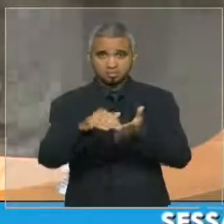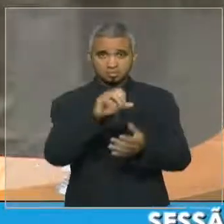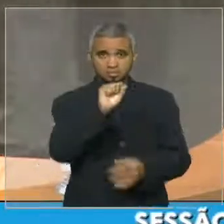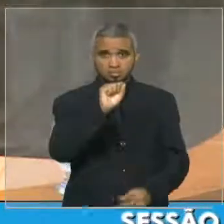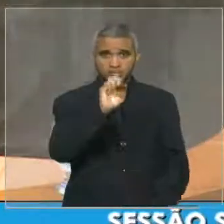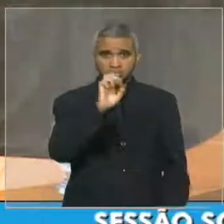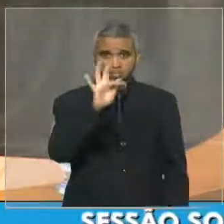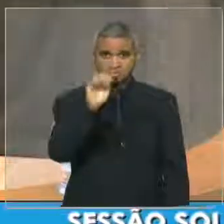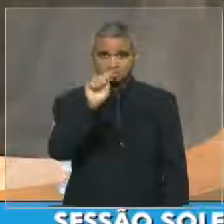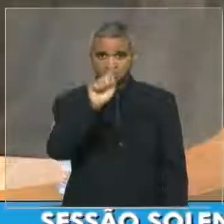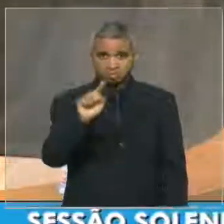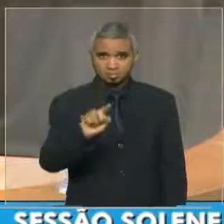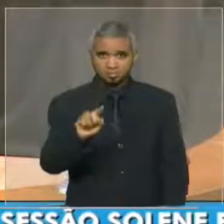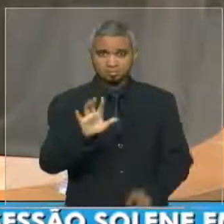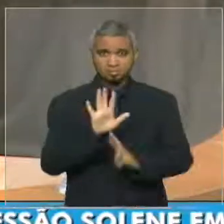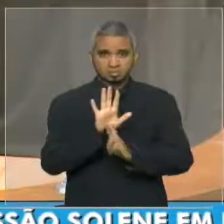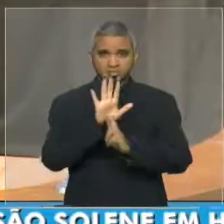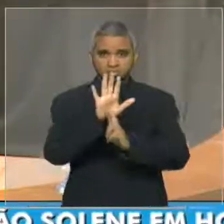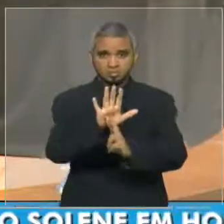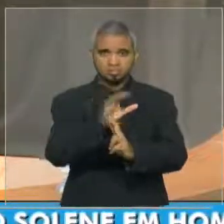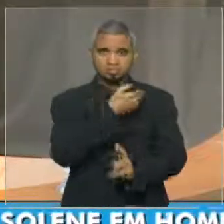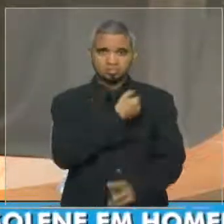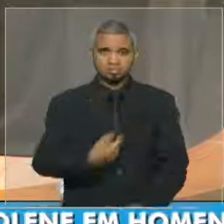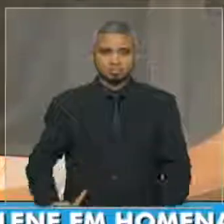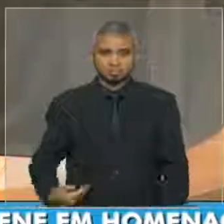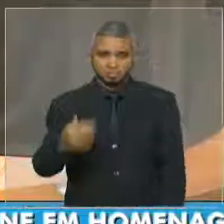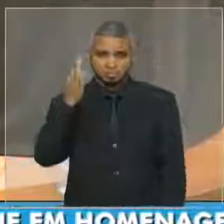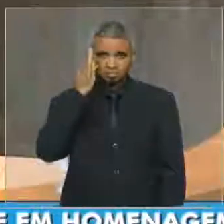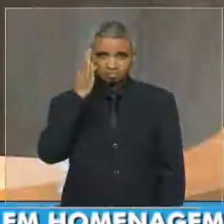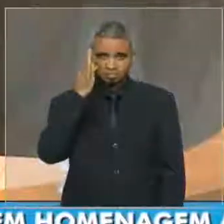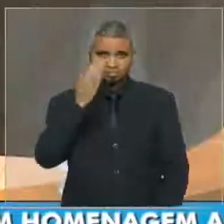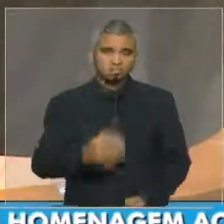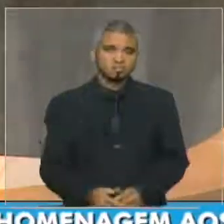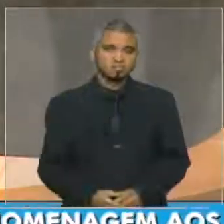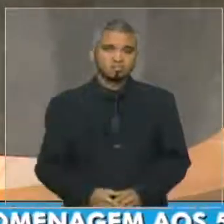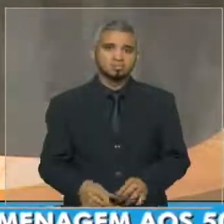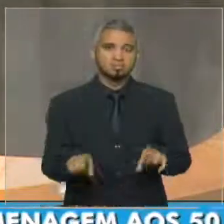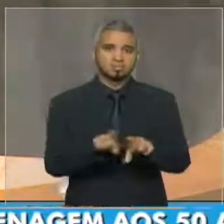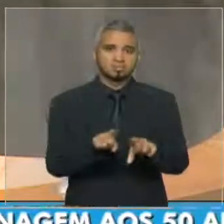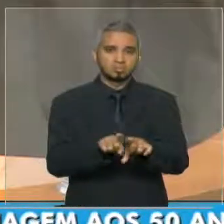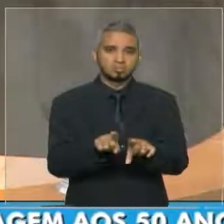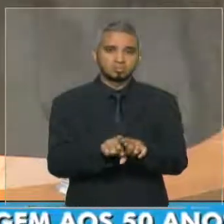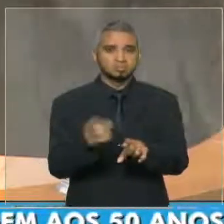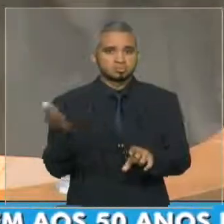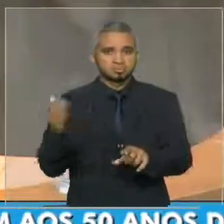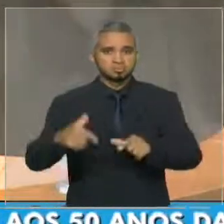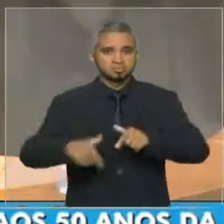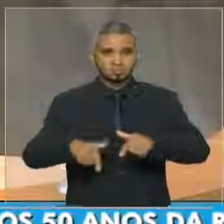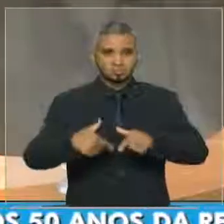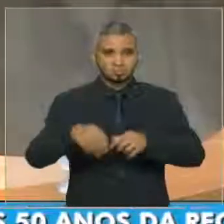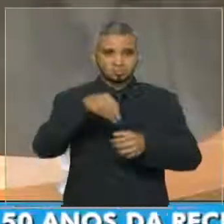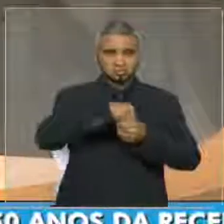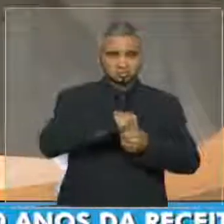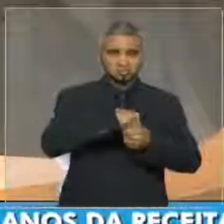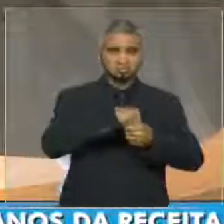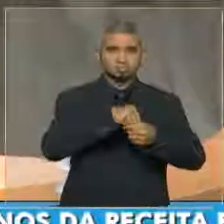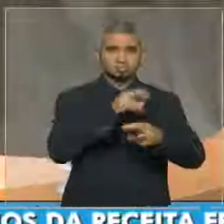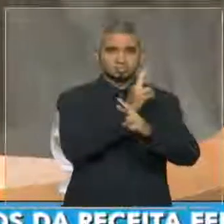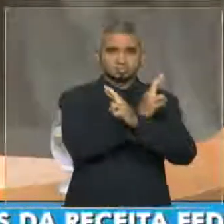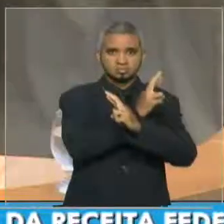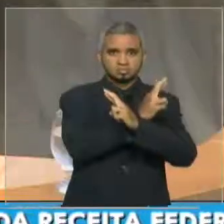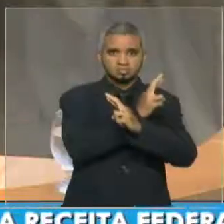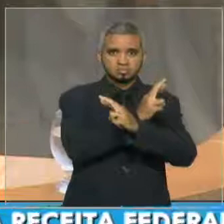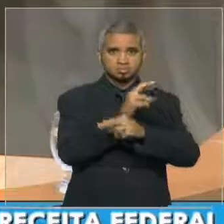ato, representando o governador Flávio Dino, também nosso colega da Receita Federal, auditor fiscal da Receita